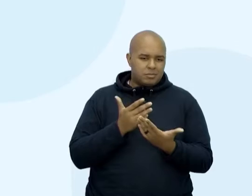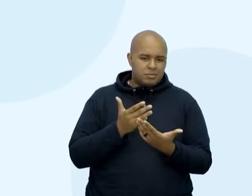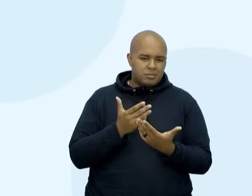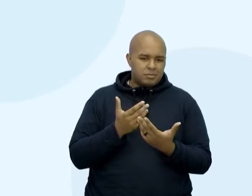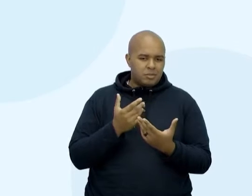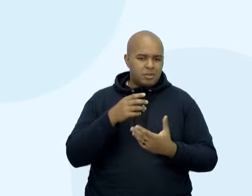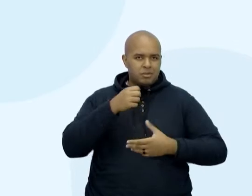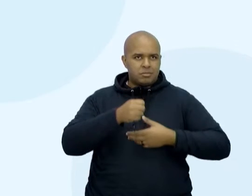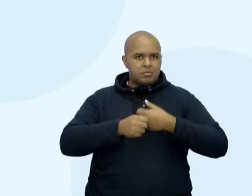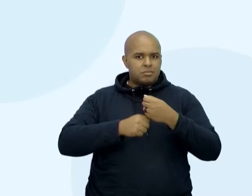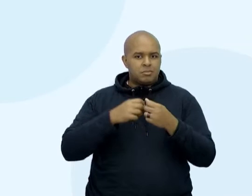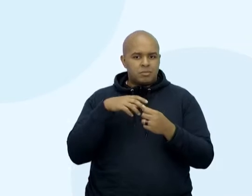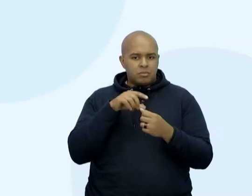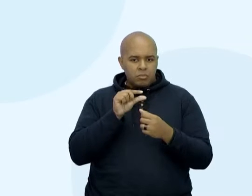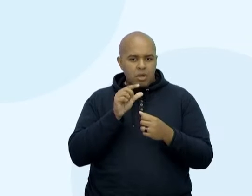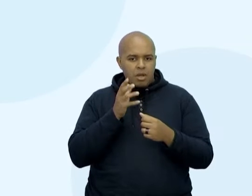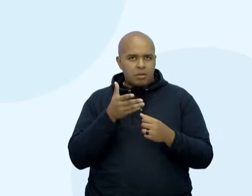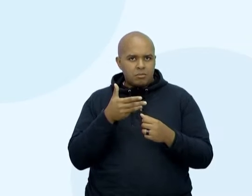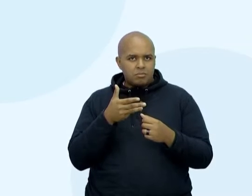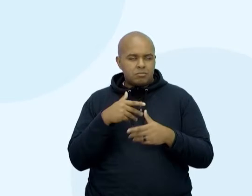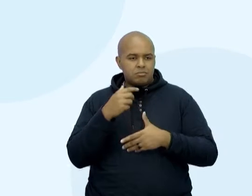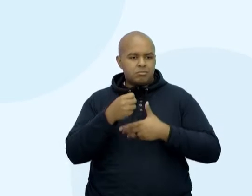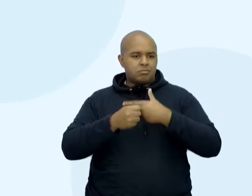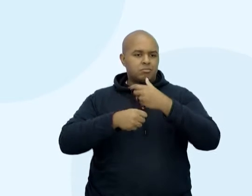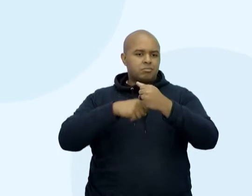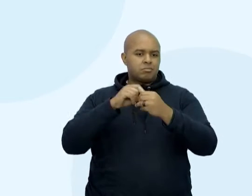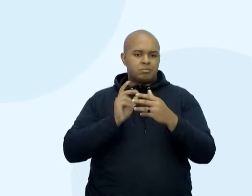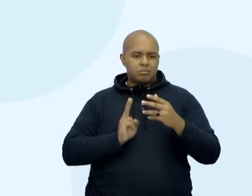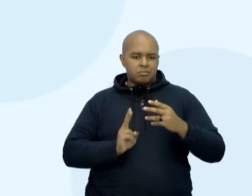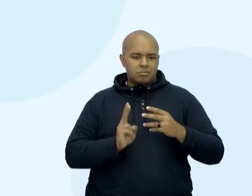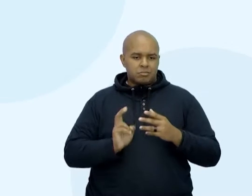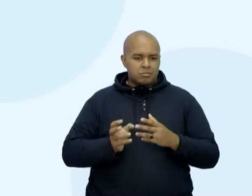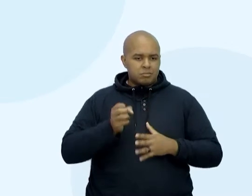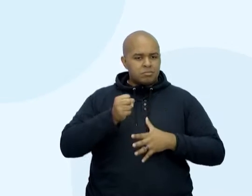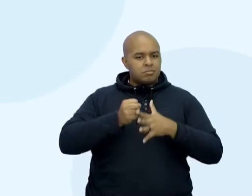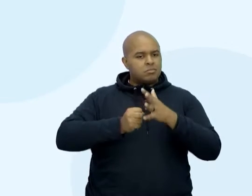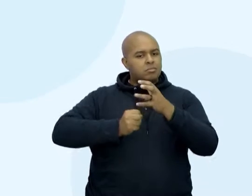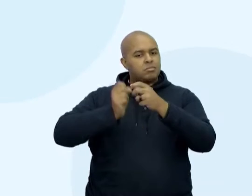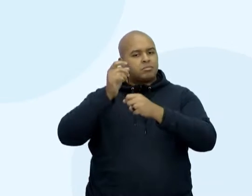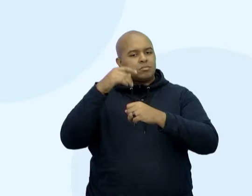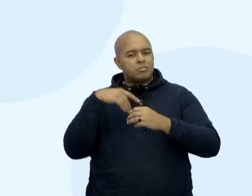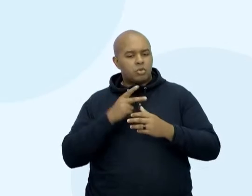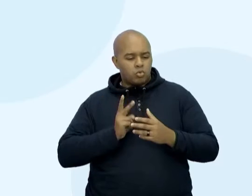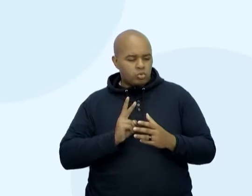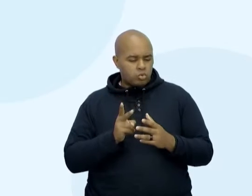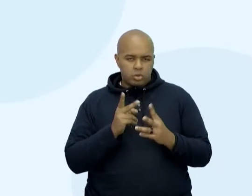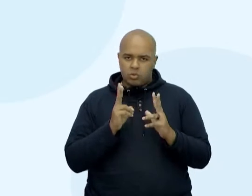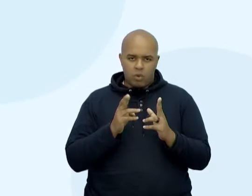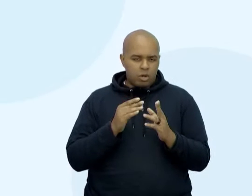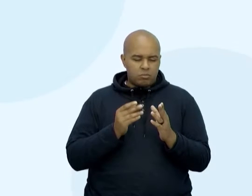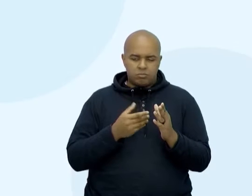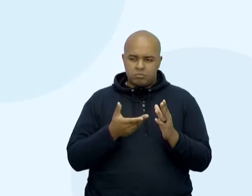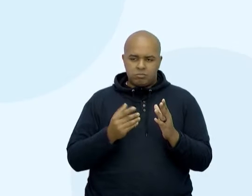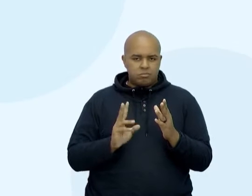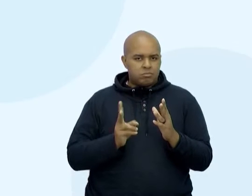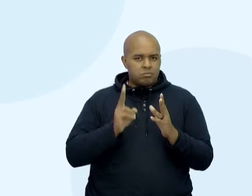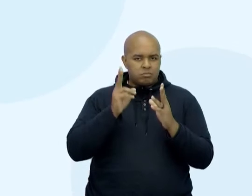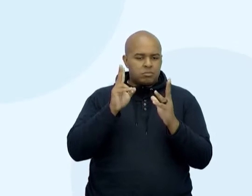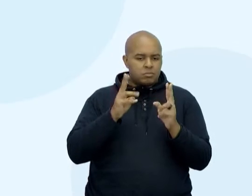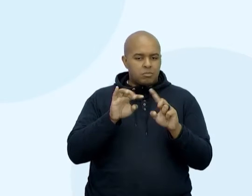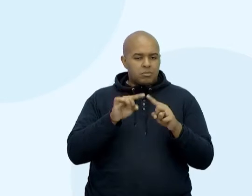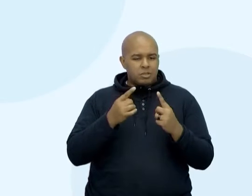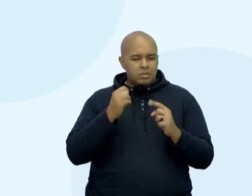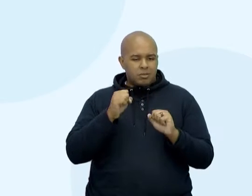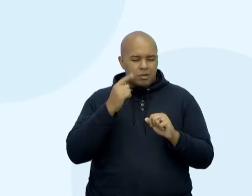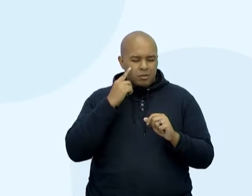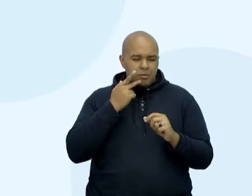praticamente constante. Então a ideia aqui é pensar que esse macaquinho ele está subindo, mantendo a mesma velocidade. E a